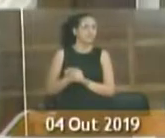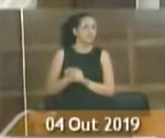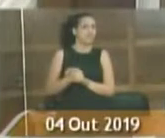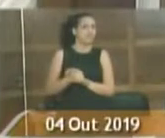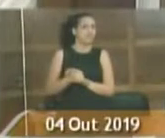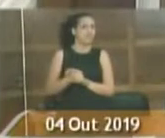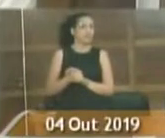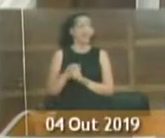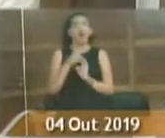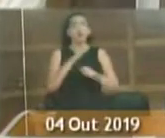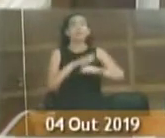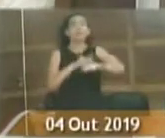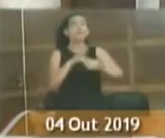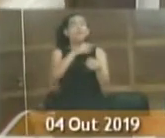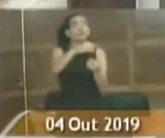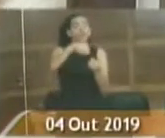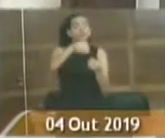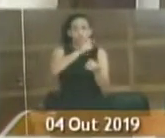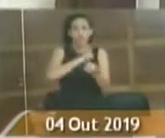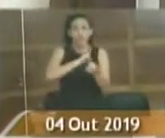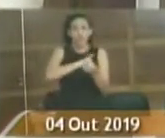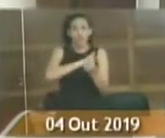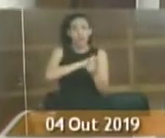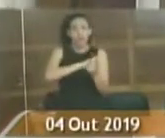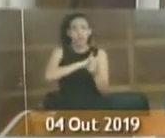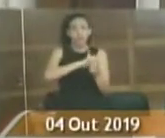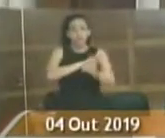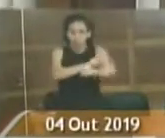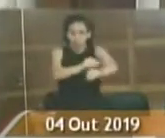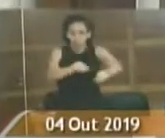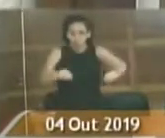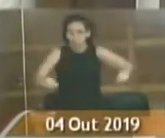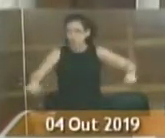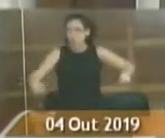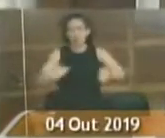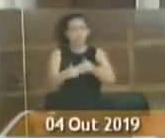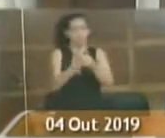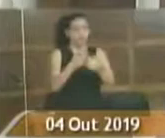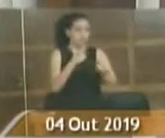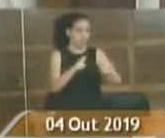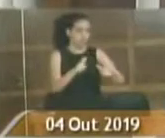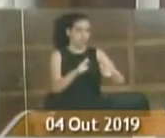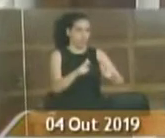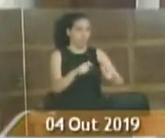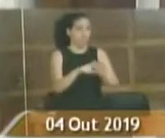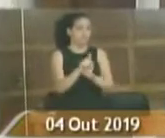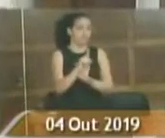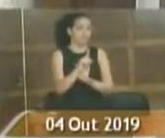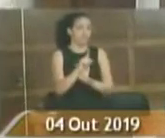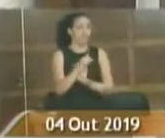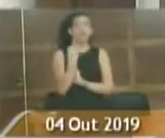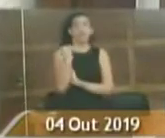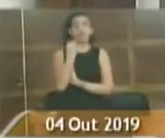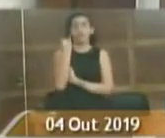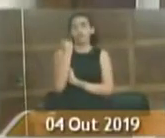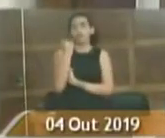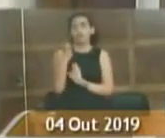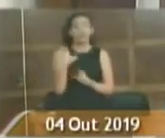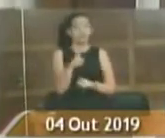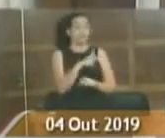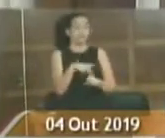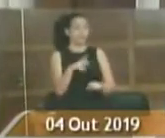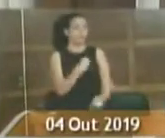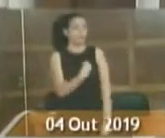Da terra? Então, olha só, essa doença, é importante isso que você falou. A gente mora num